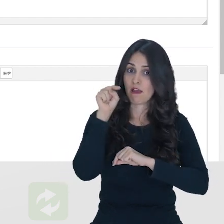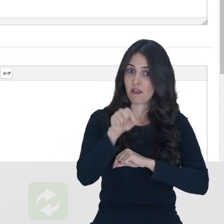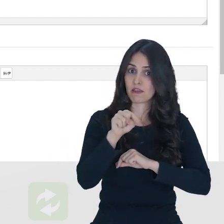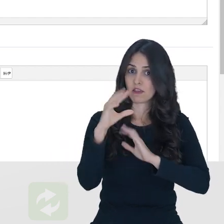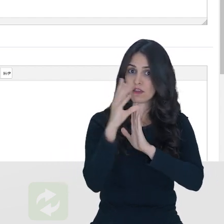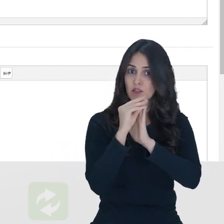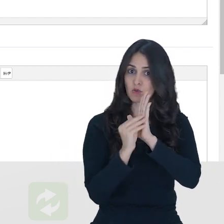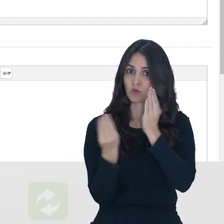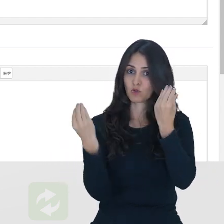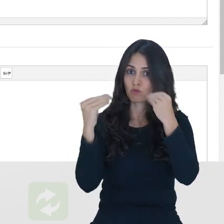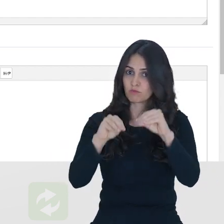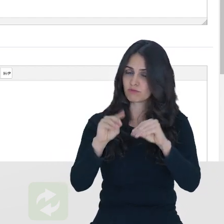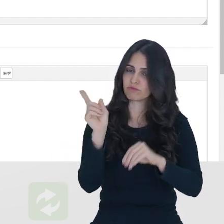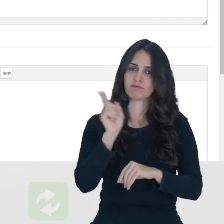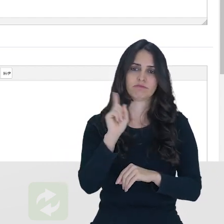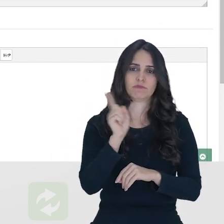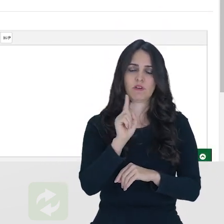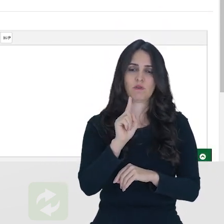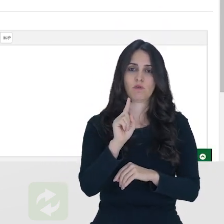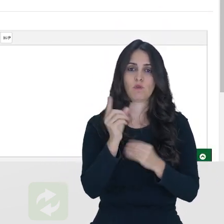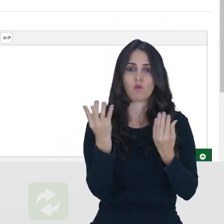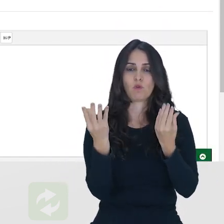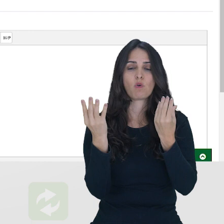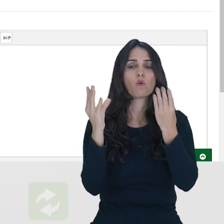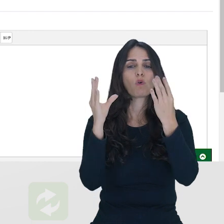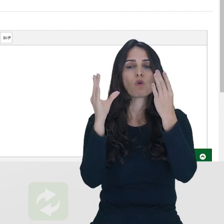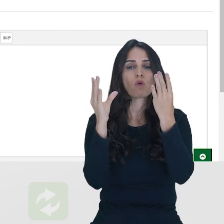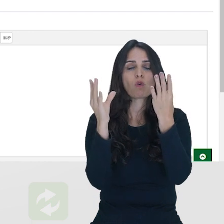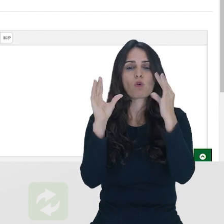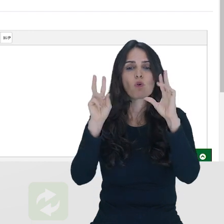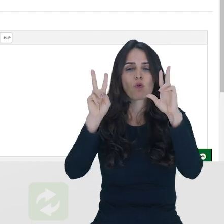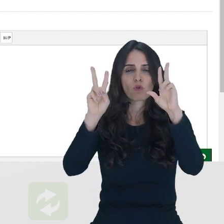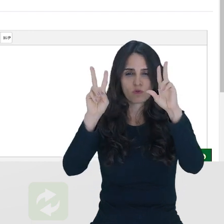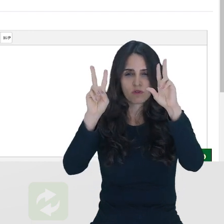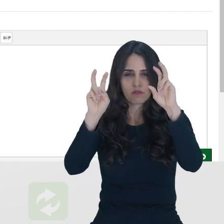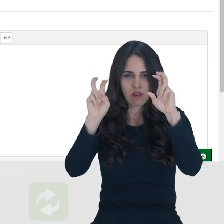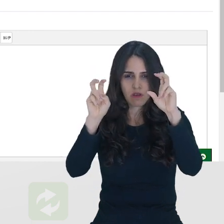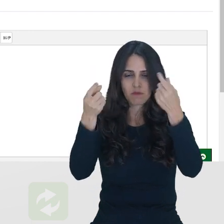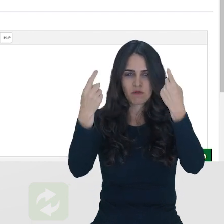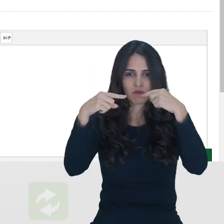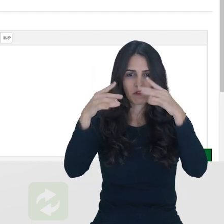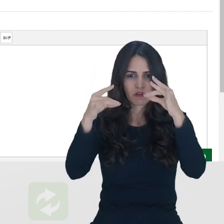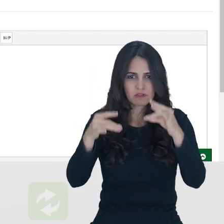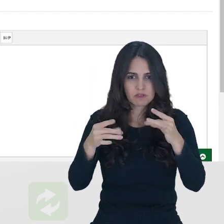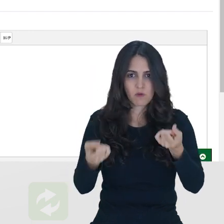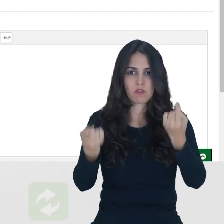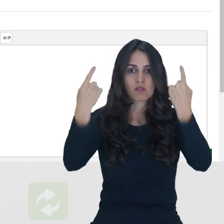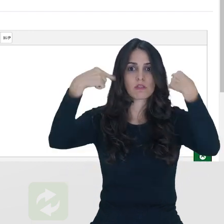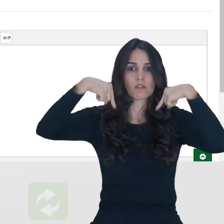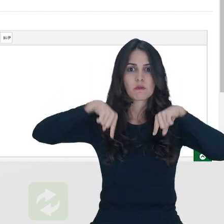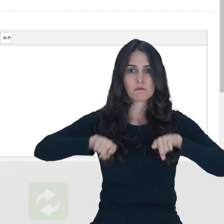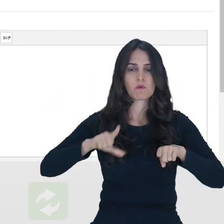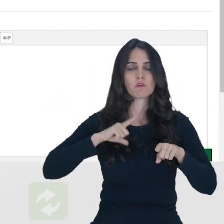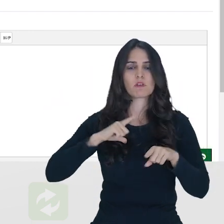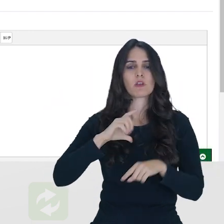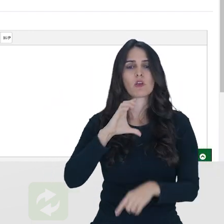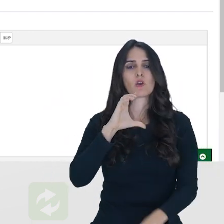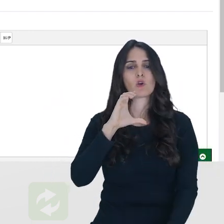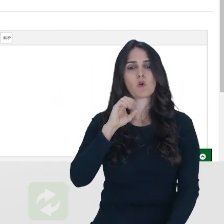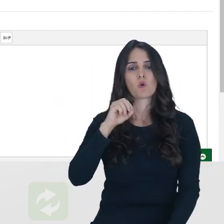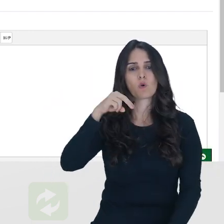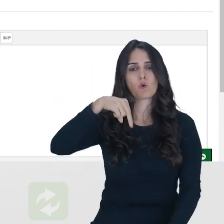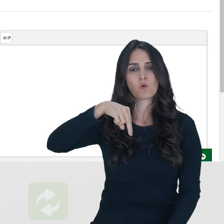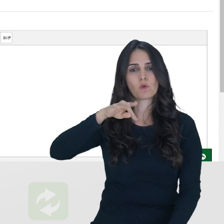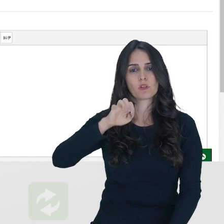o conteúdo da sua página o conteúdo deve ser inserido aqui onde diz conteúdo e